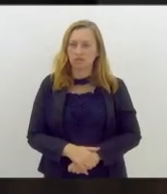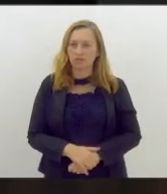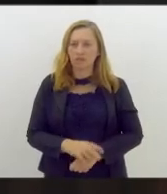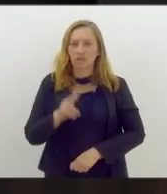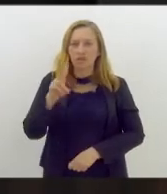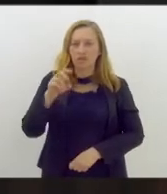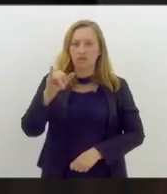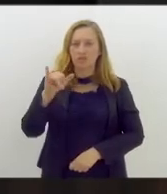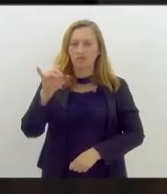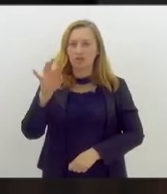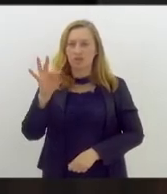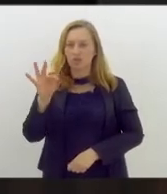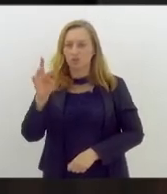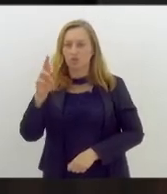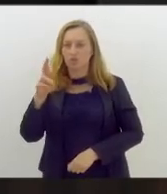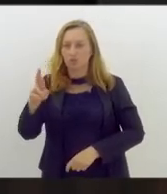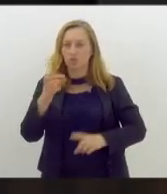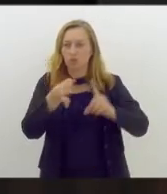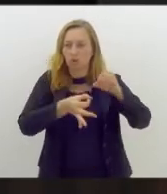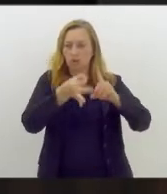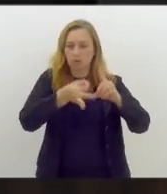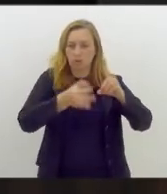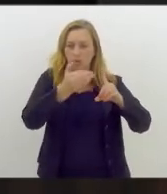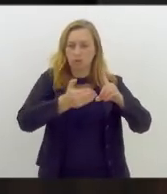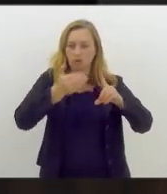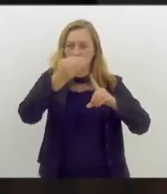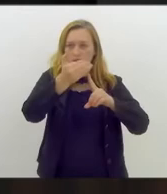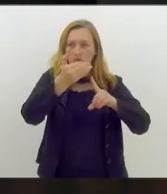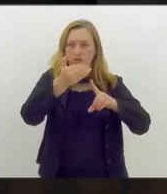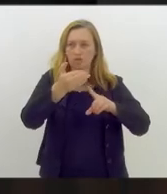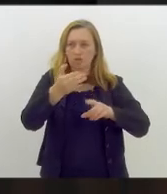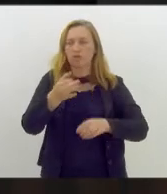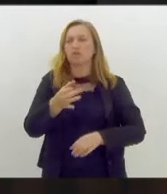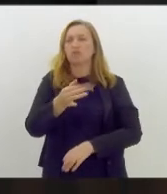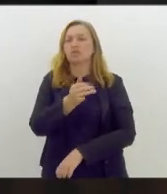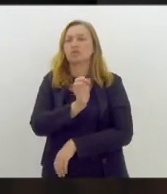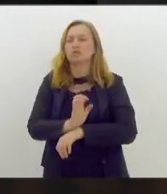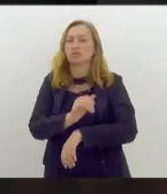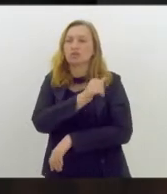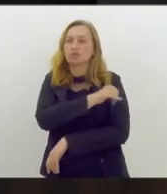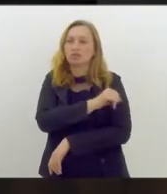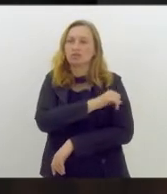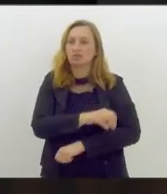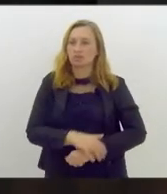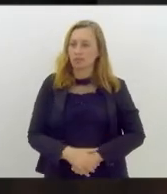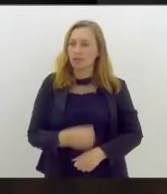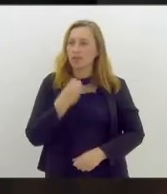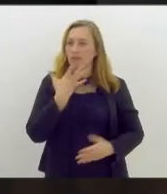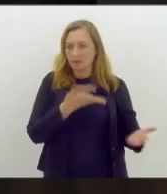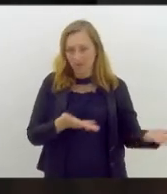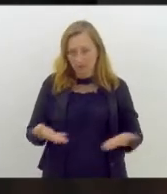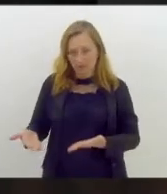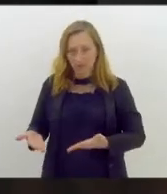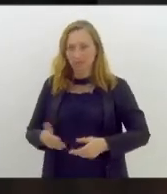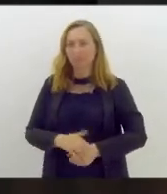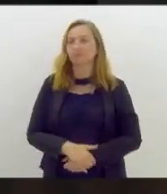Vitor Marcelo, desembargador do Tribunal de Justiça do Estado do Rio de Janeiro. Sejam todos